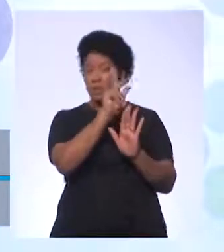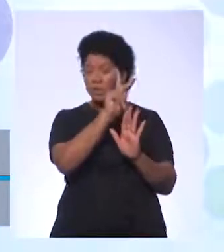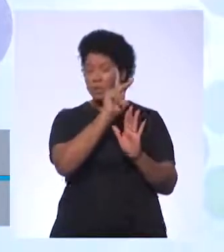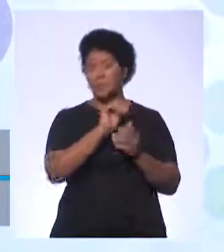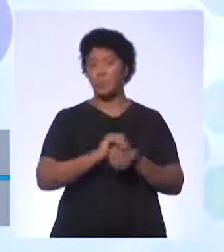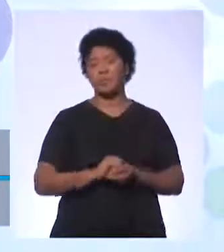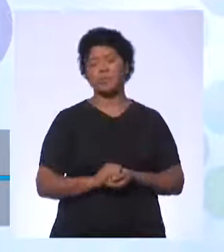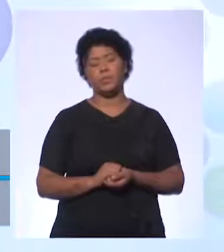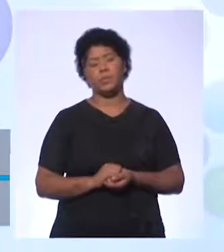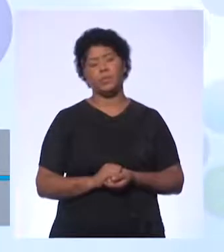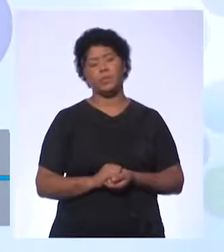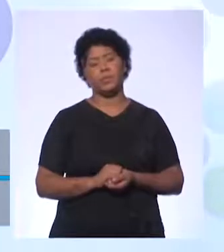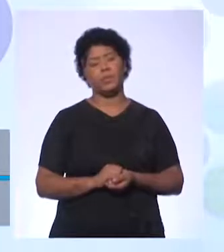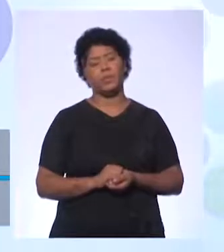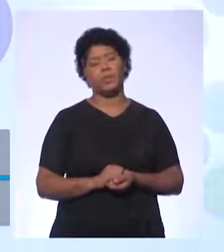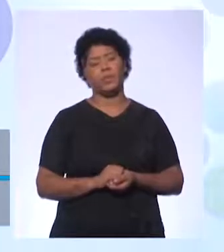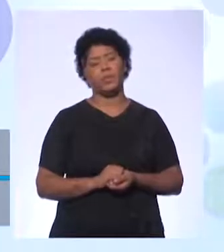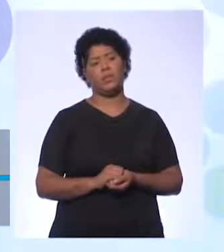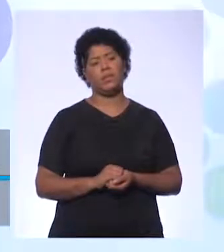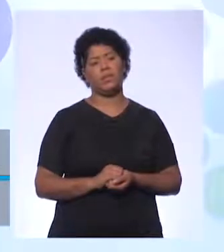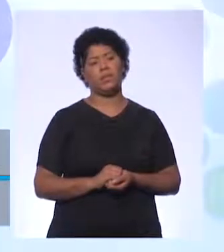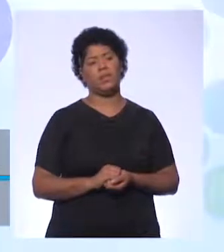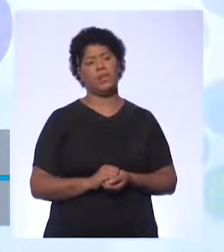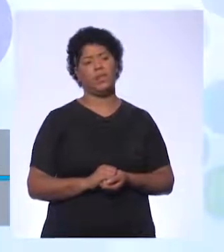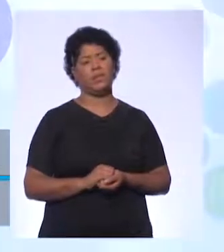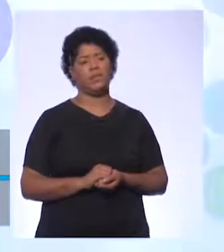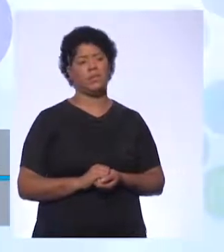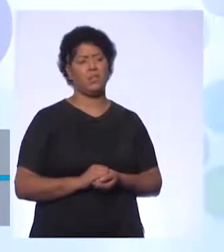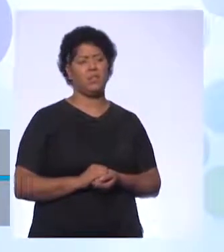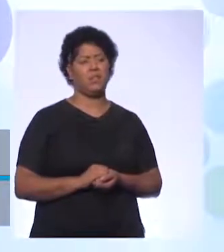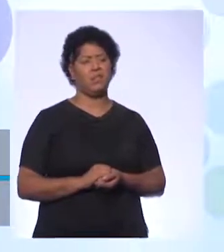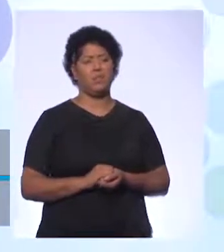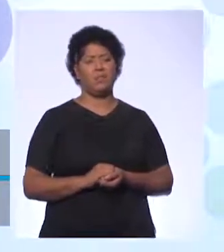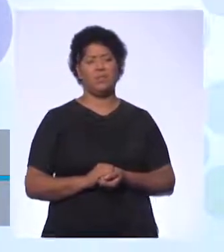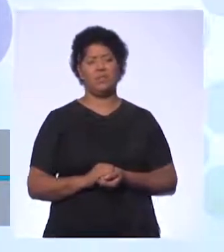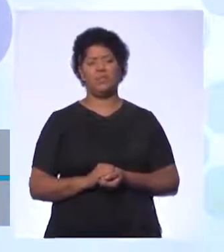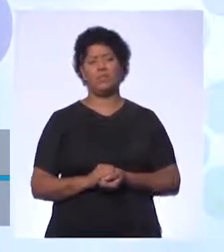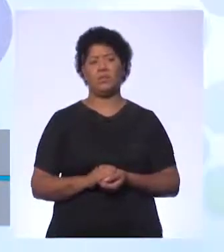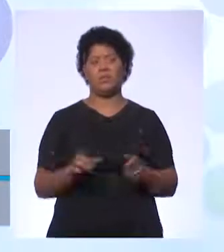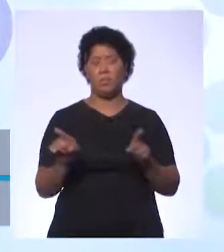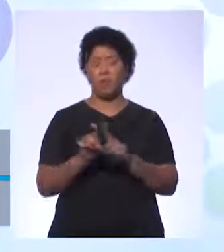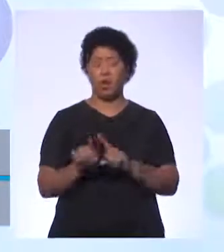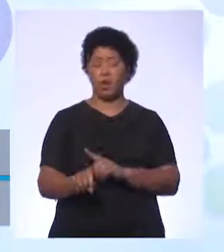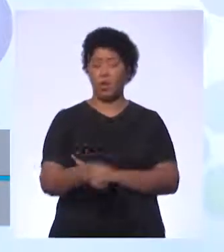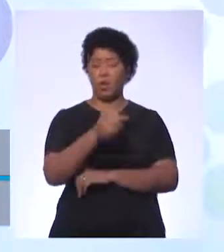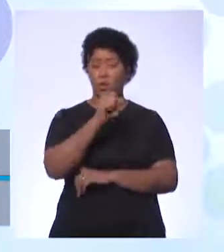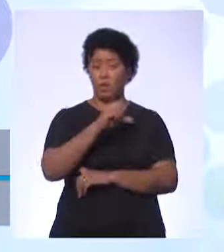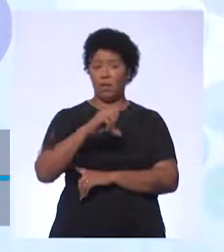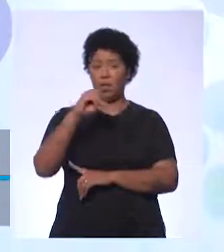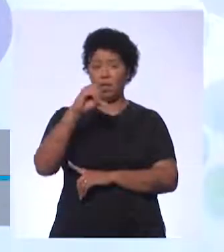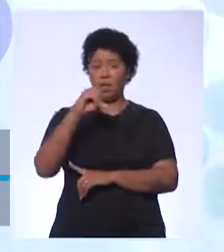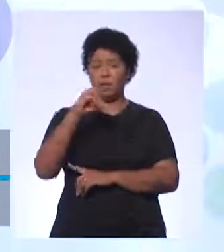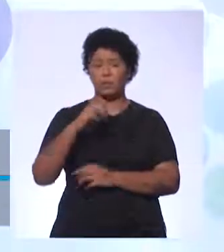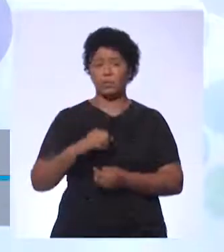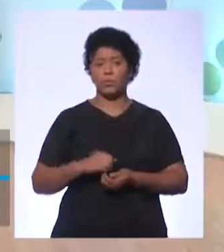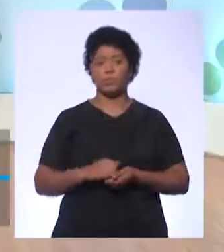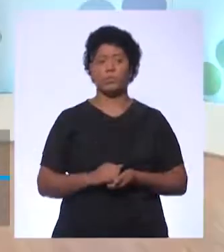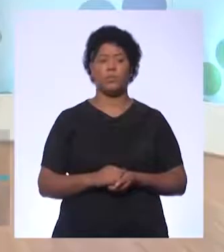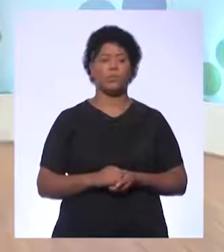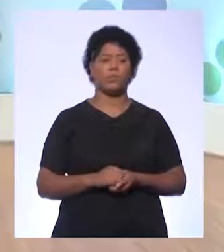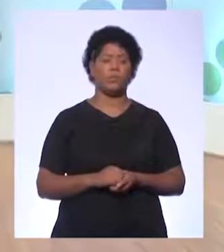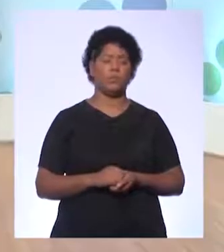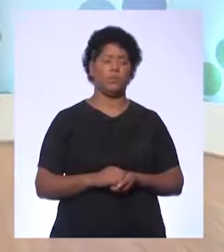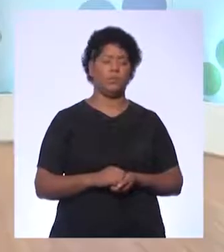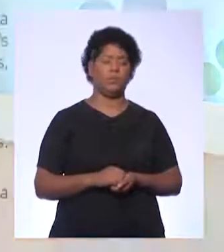tínhamos comentado também outro contexto ali, mas eu volto já com vocês. Agora vamos para o 8º e 9º para comentarmos.